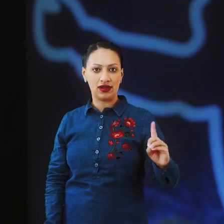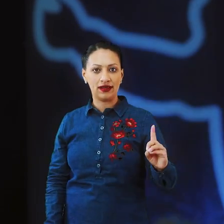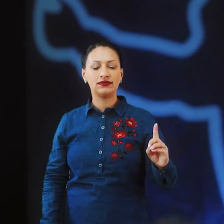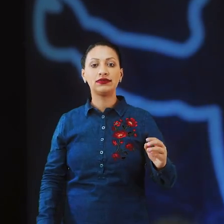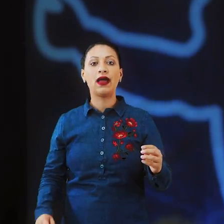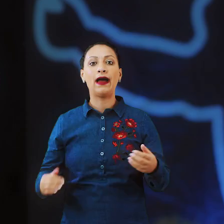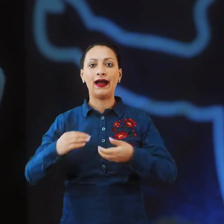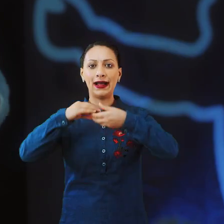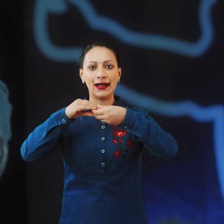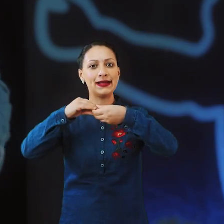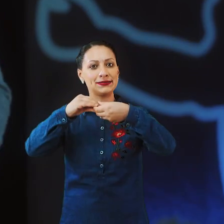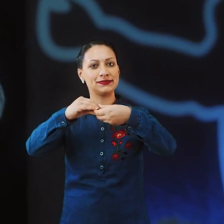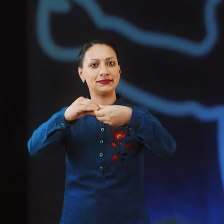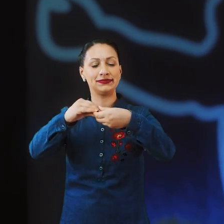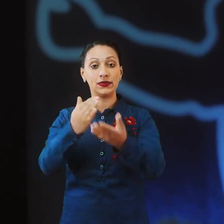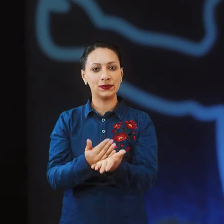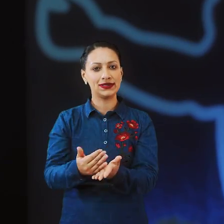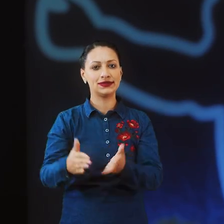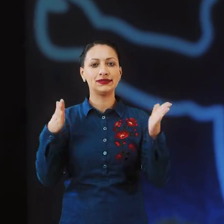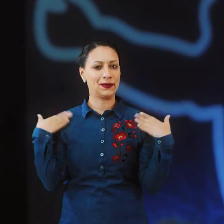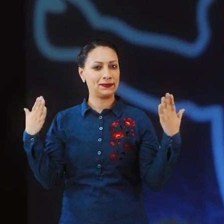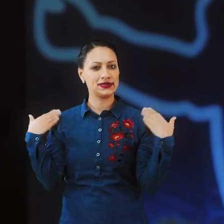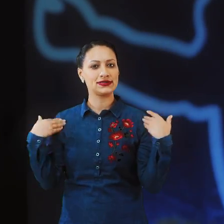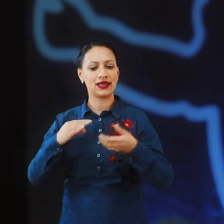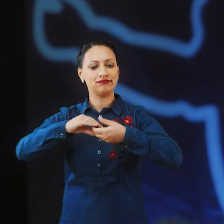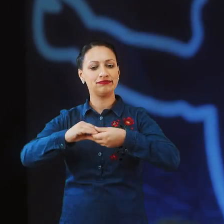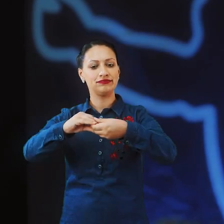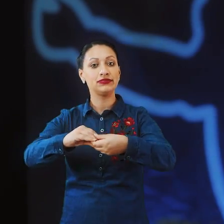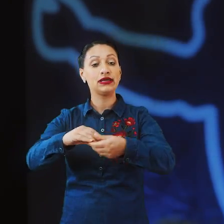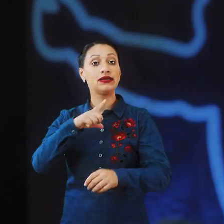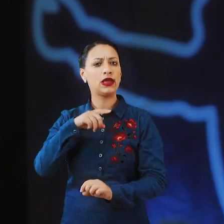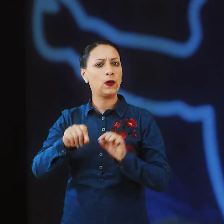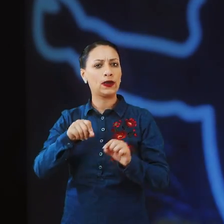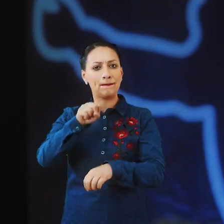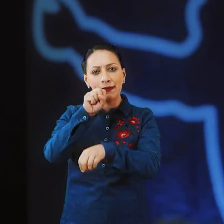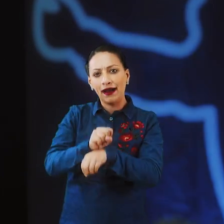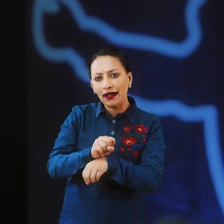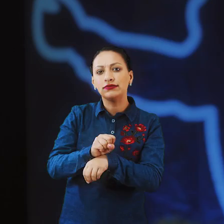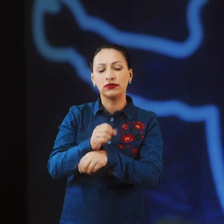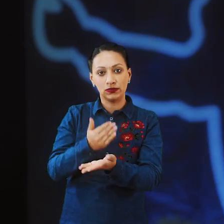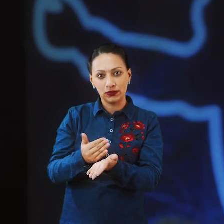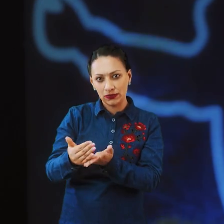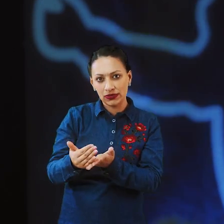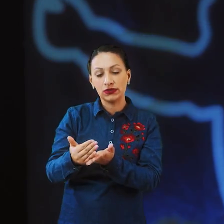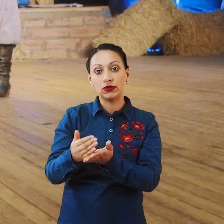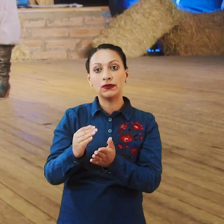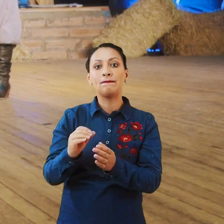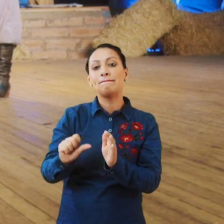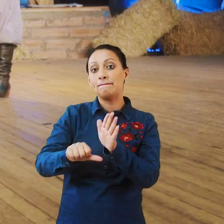mãos para iniciar o passeio. Passeio que tem uma interrupção inicial após um primeiro